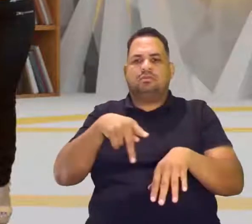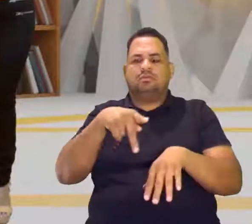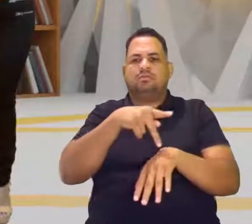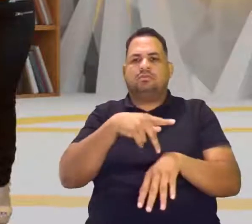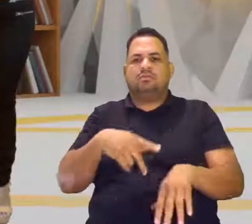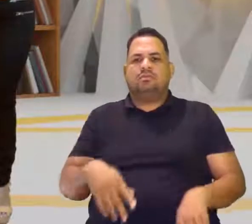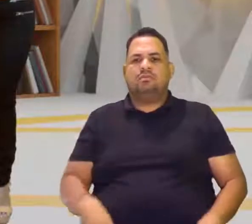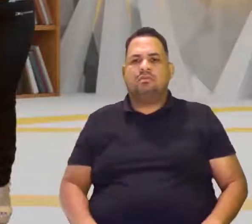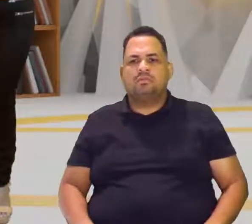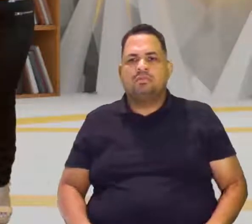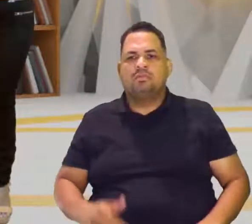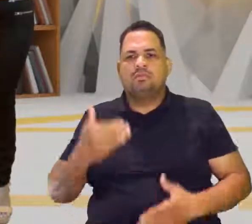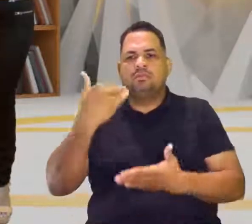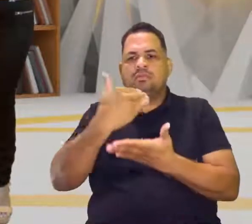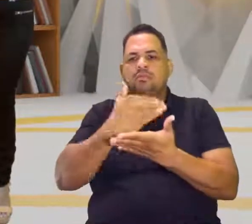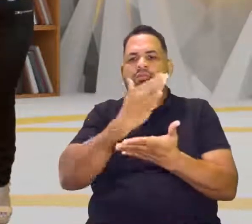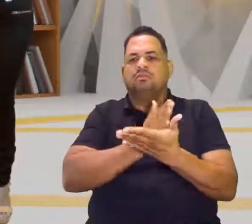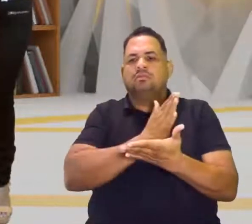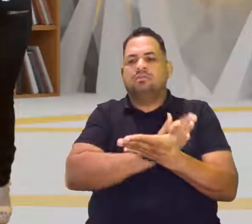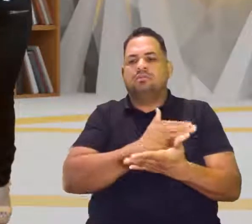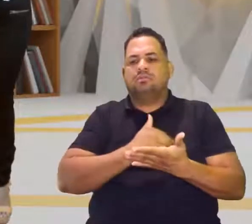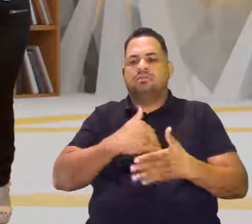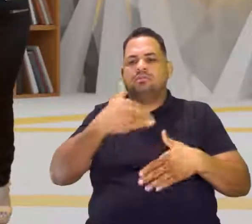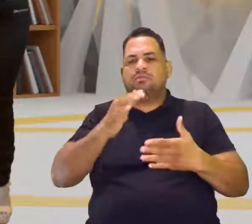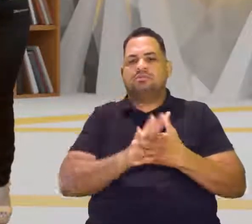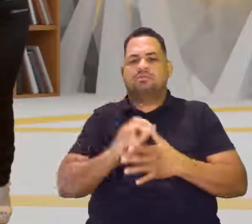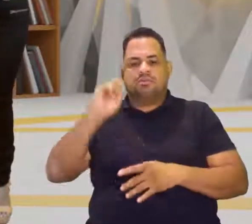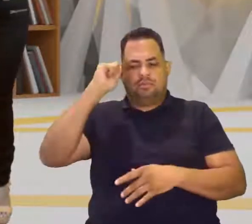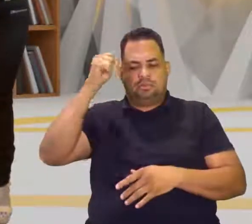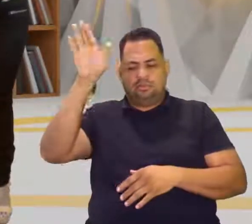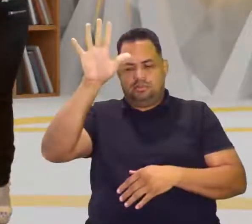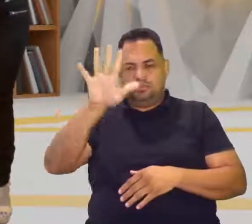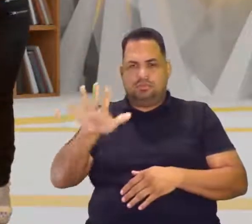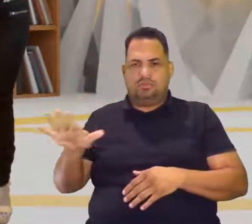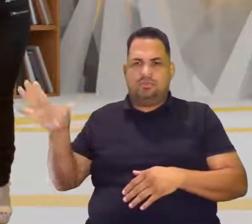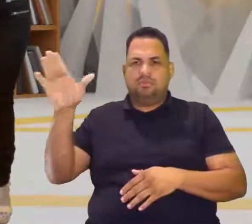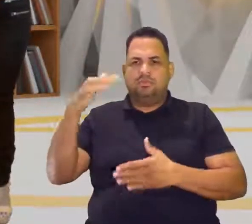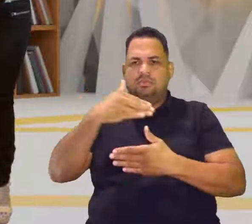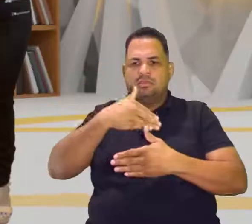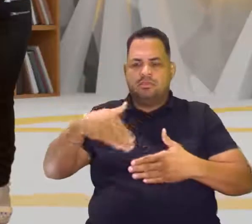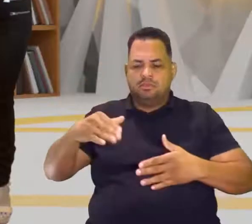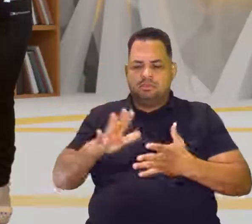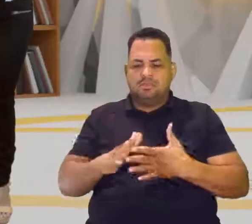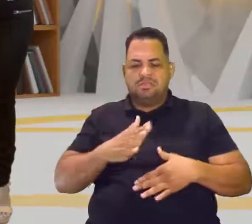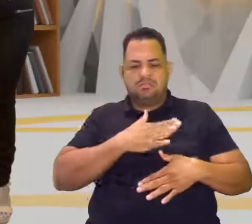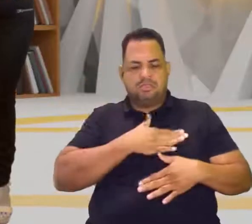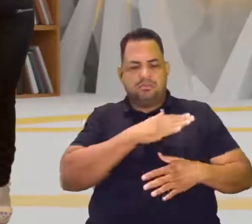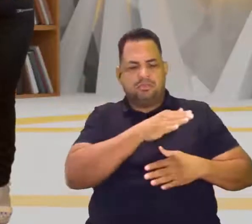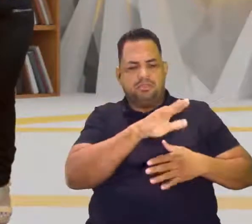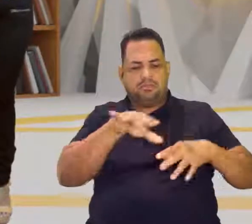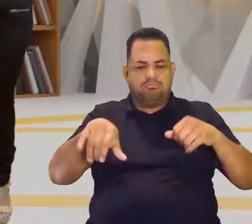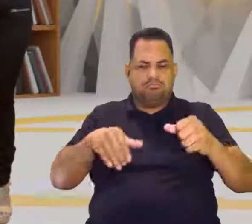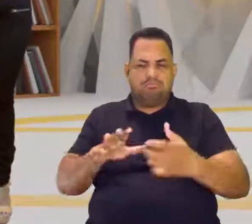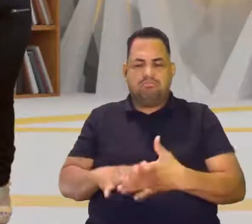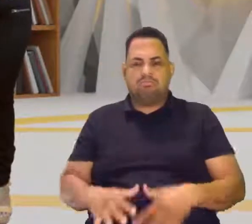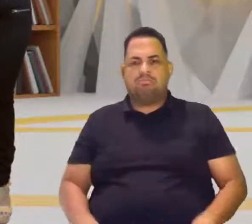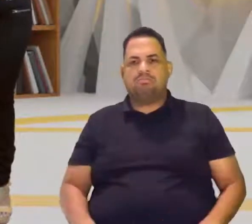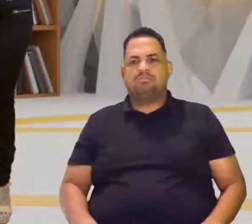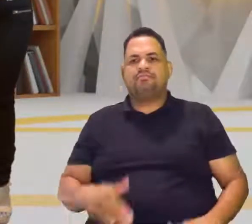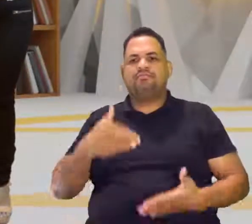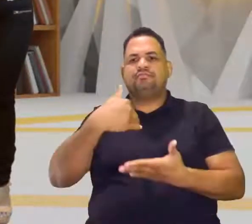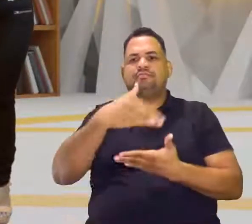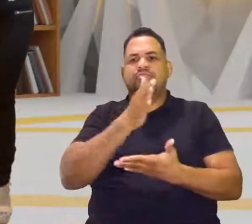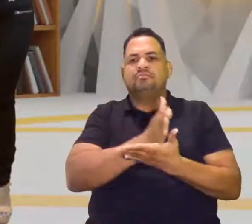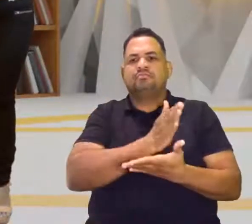realmente repartiram a África como se precisasse pegar a régua assim esse pedaço aqui em cima é meu esse aqui é teu e